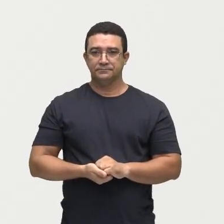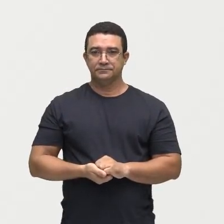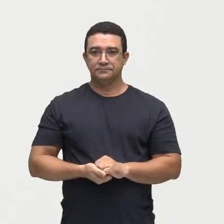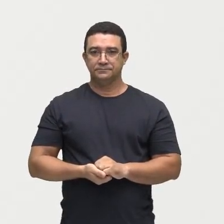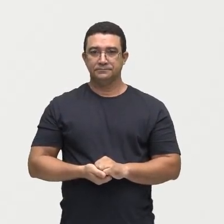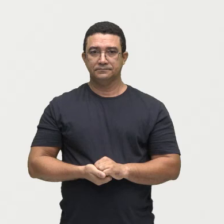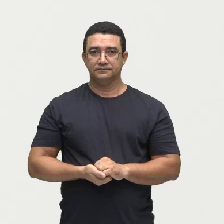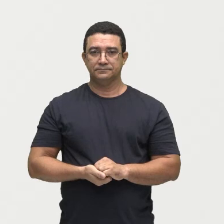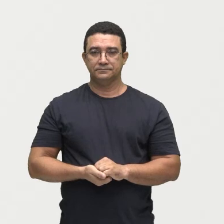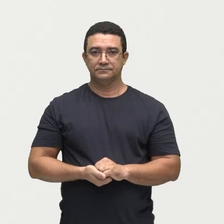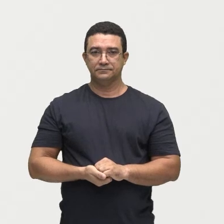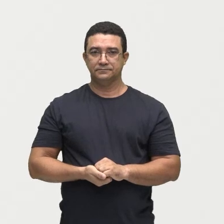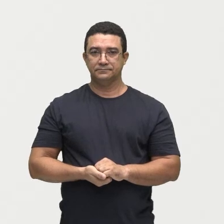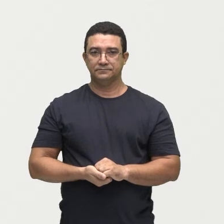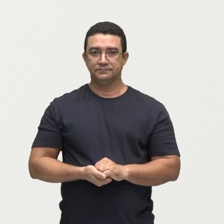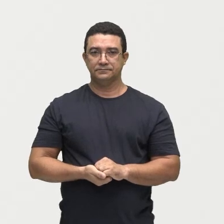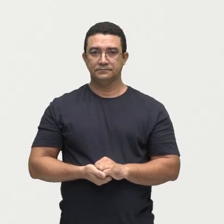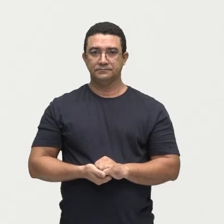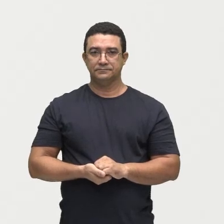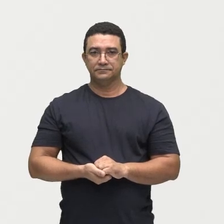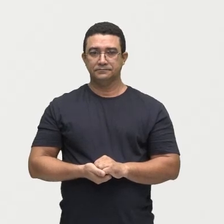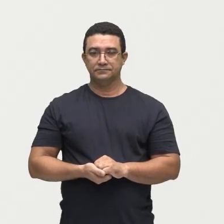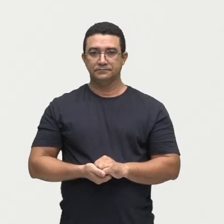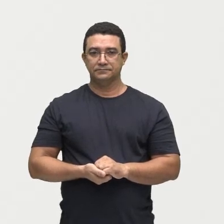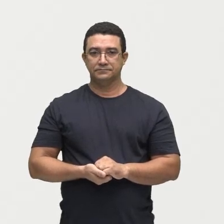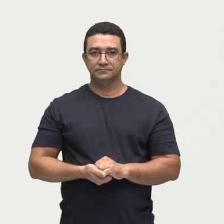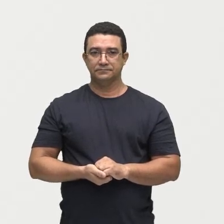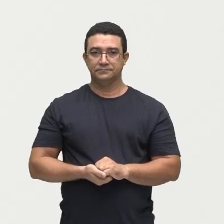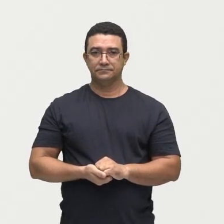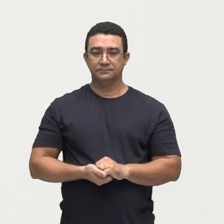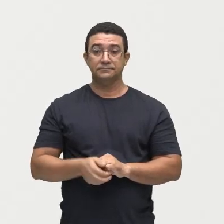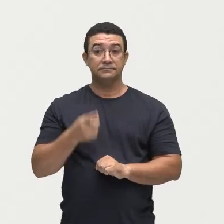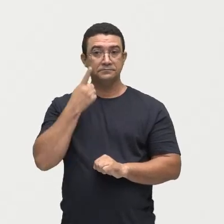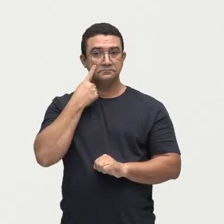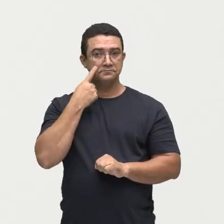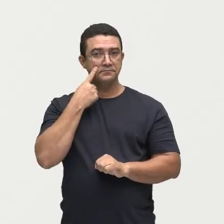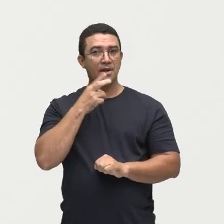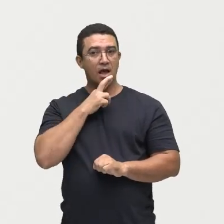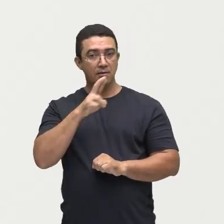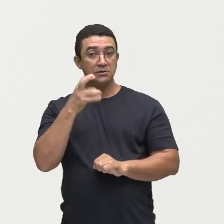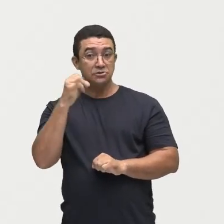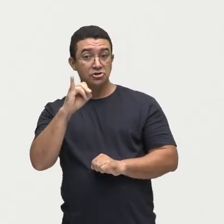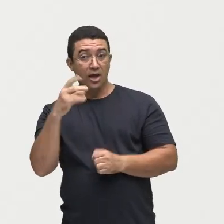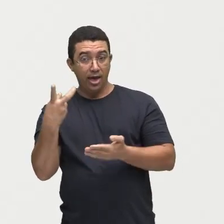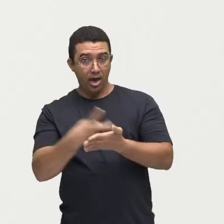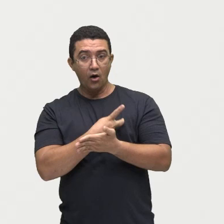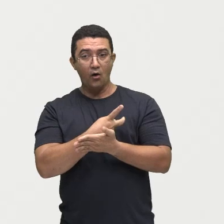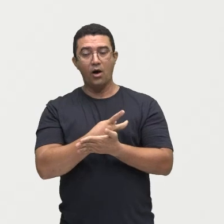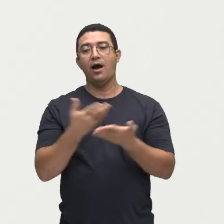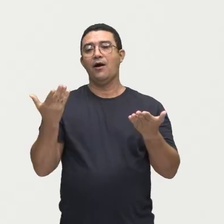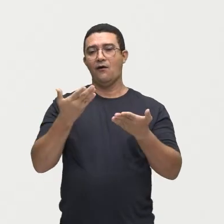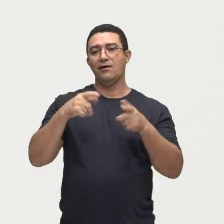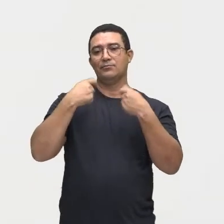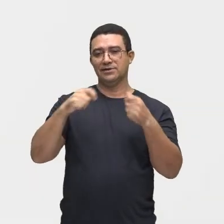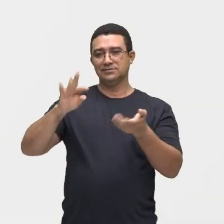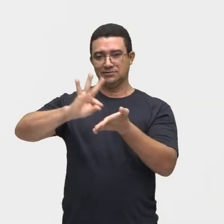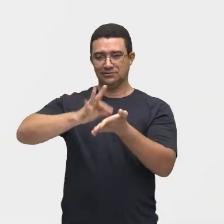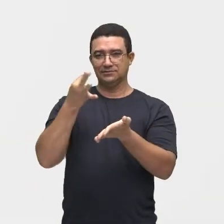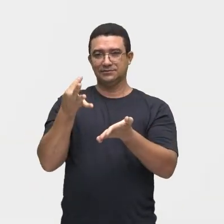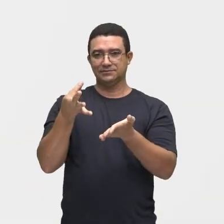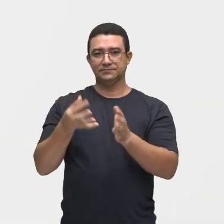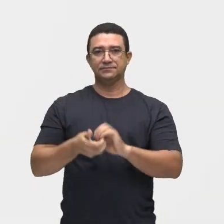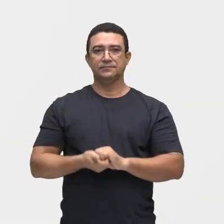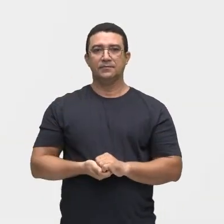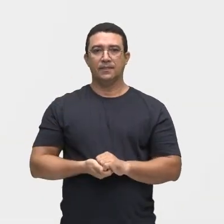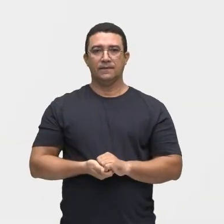resposta, né? E se não conseguiu acertar, este é o momento de você corrigir. Então, vamos